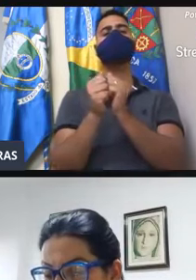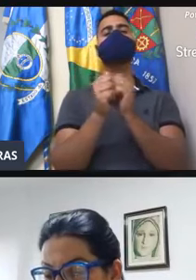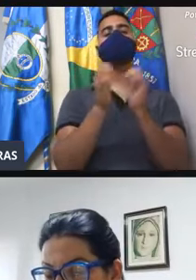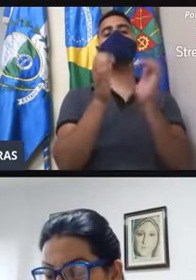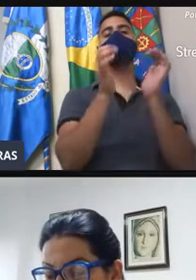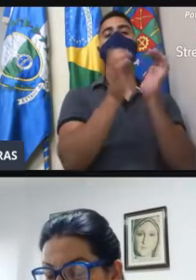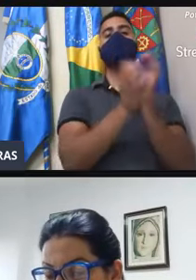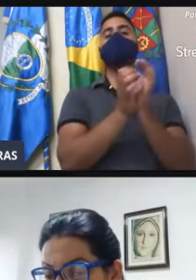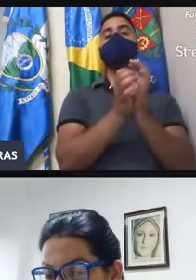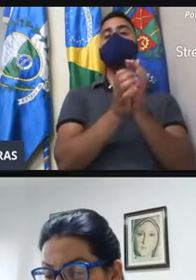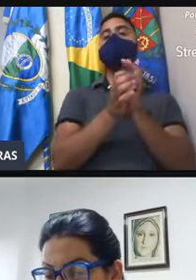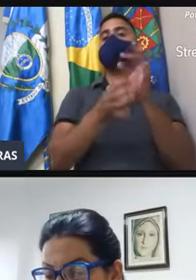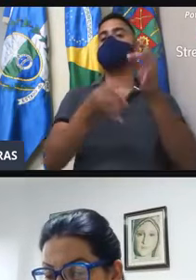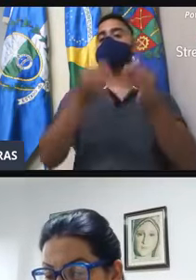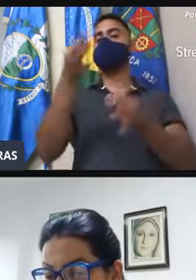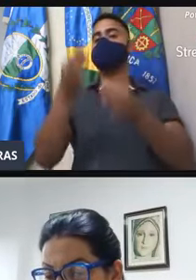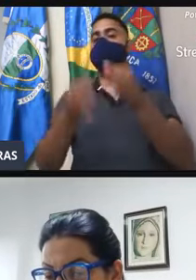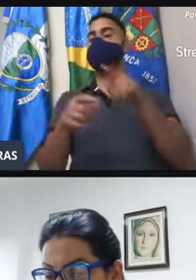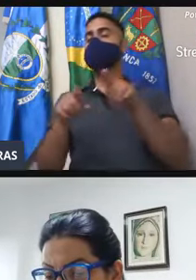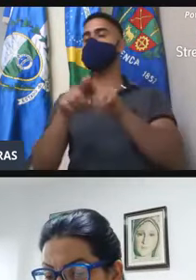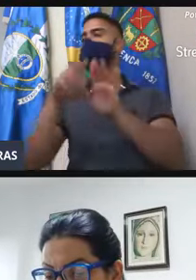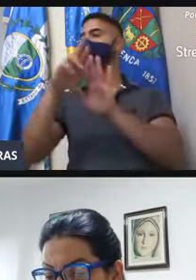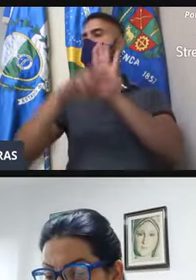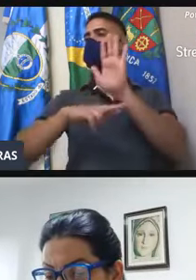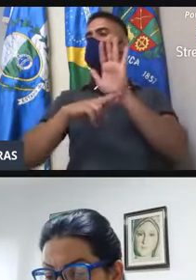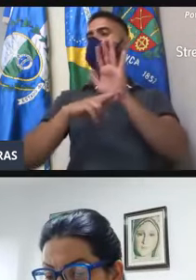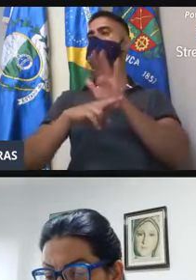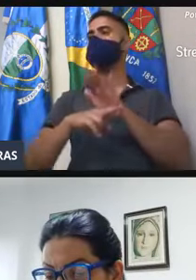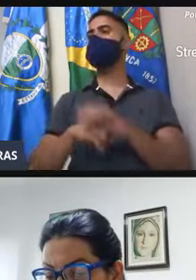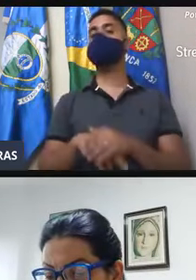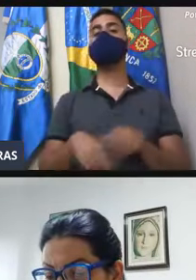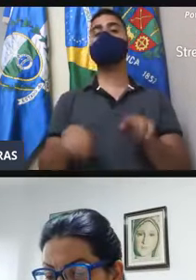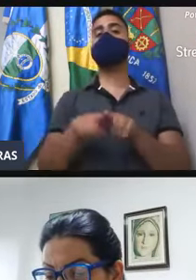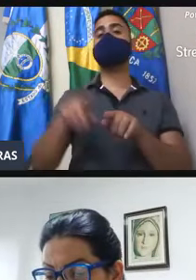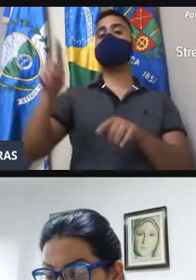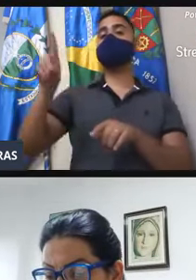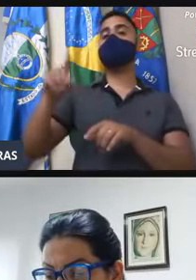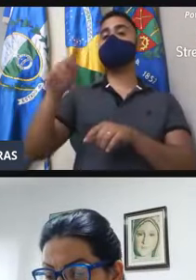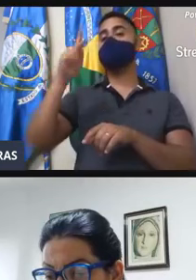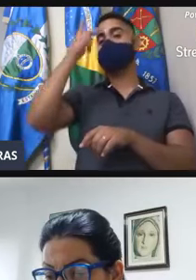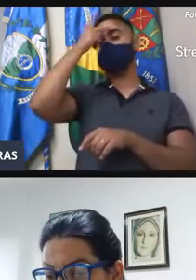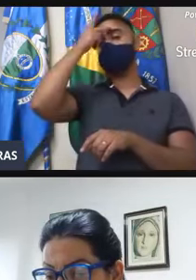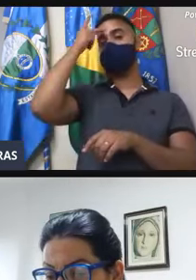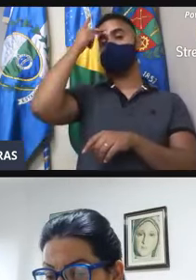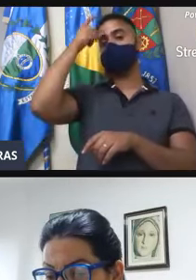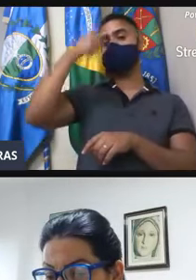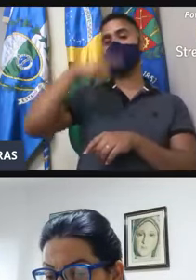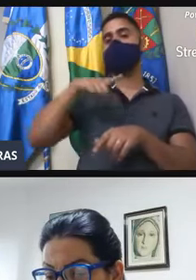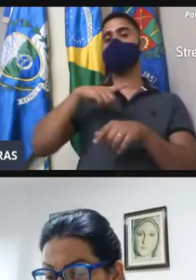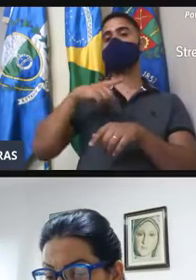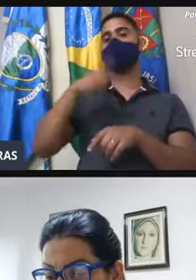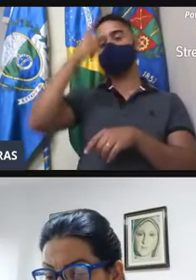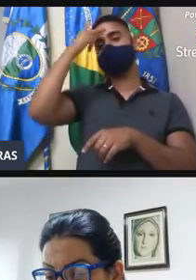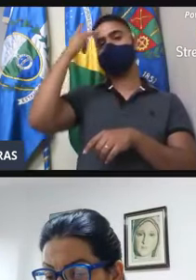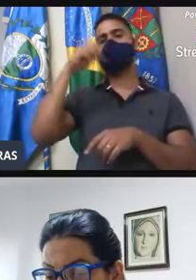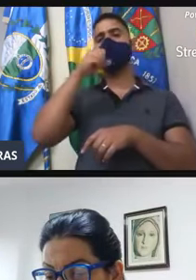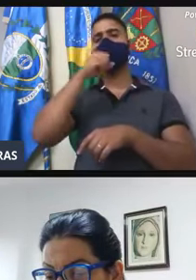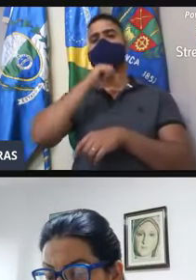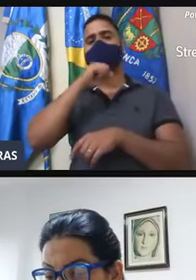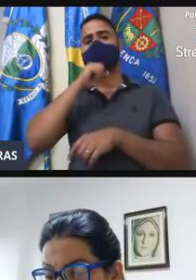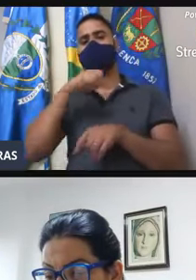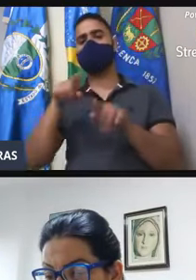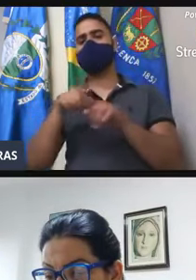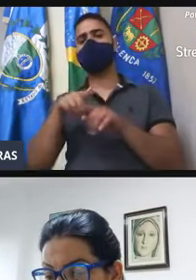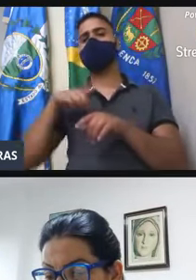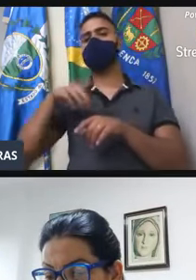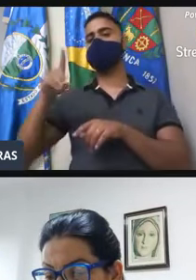de Constituição, Justiça e Redação e da Comissão de Direitos Humanos, Cidadania, Portadores de Deficiências e Idosos ao